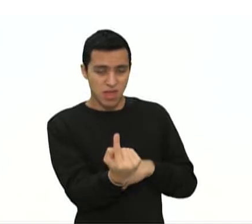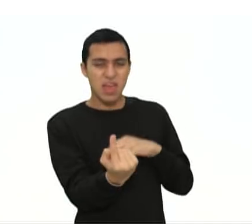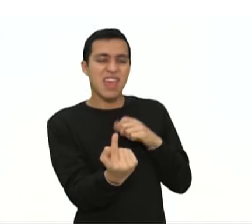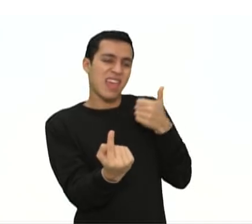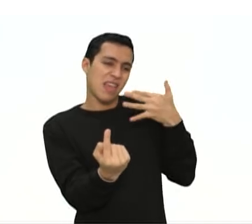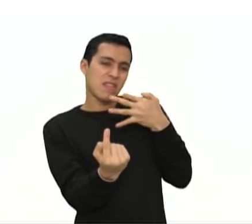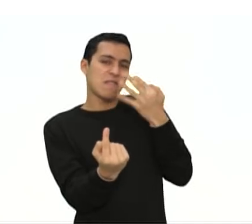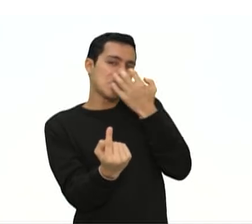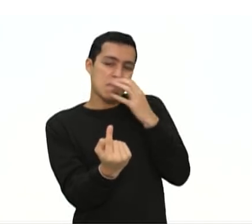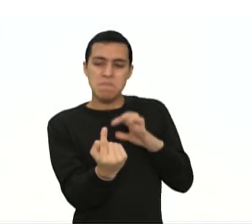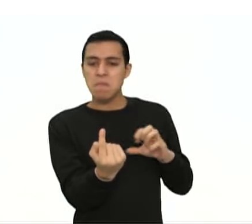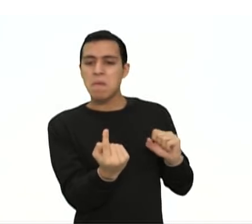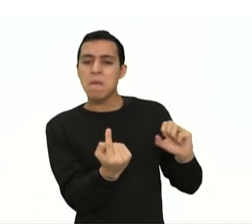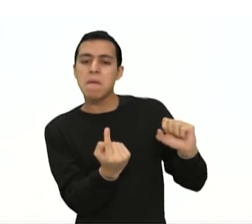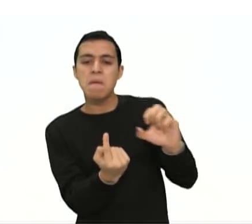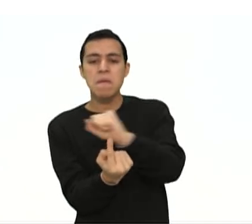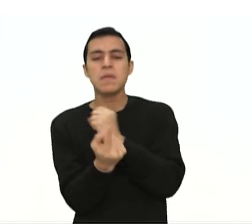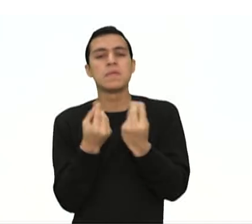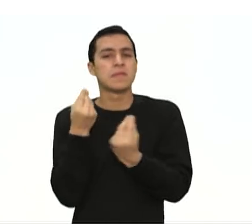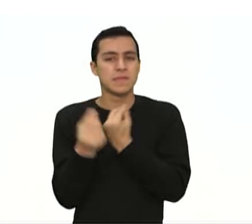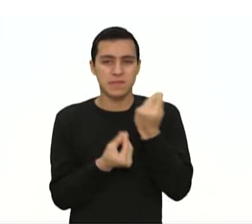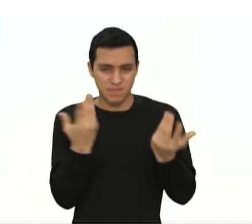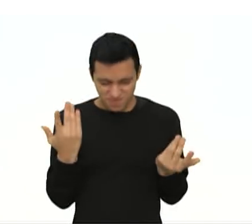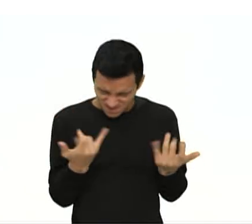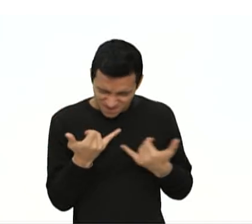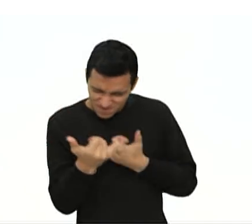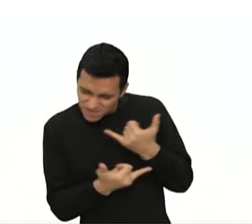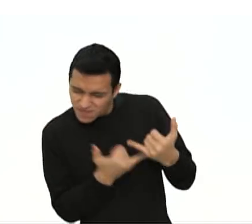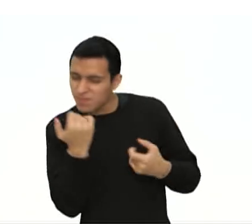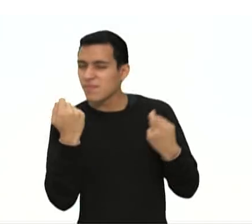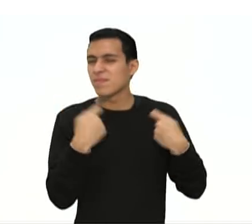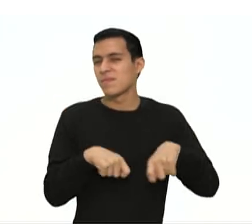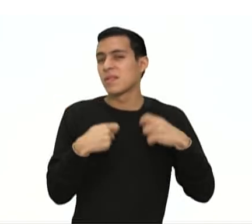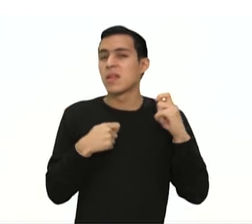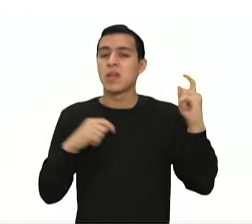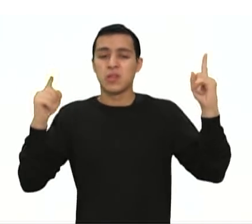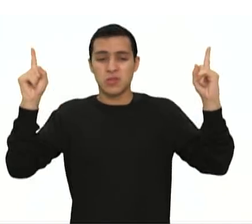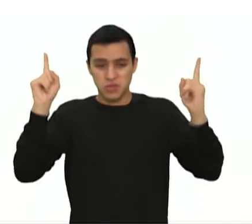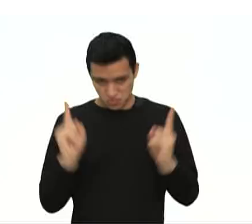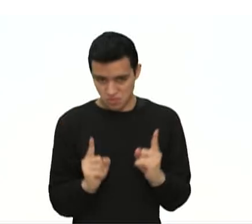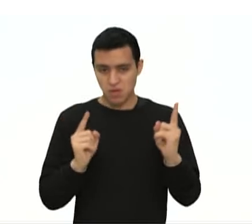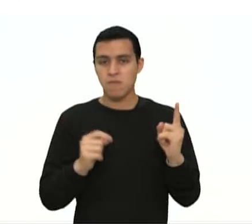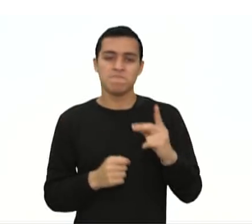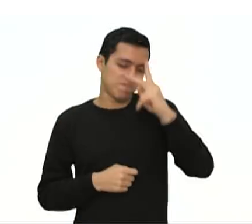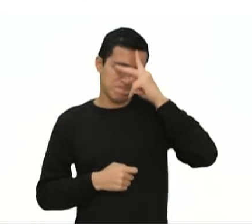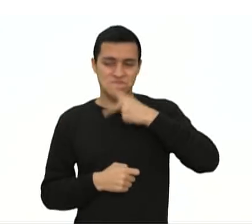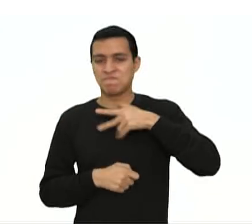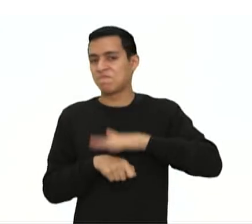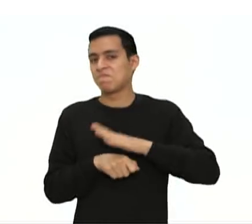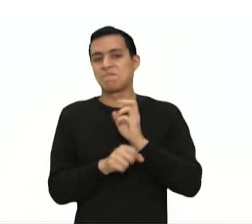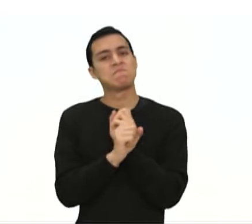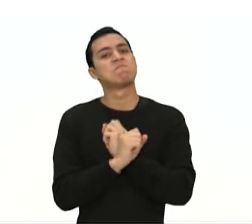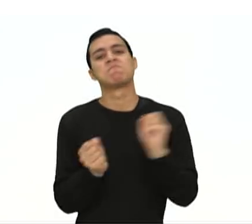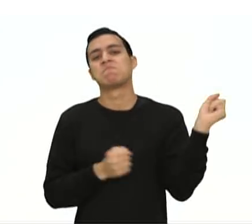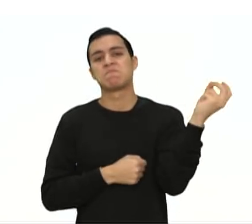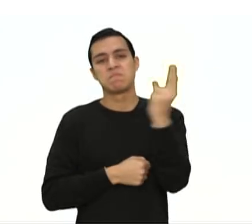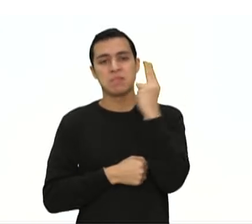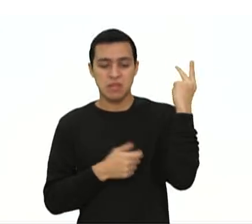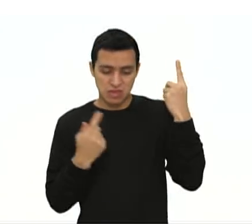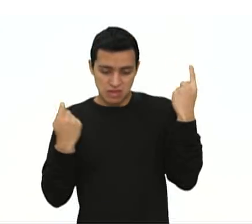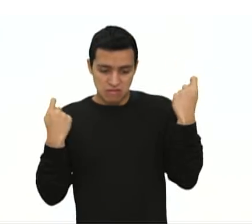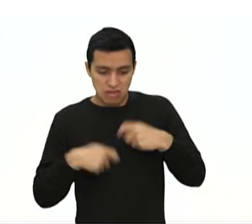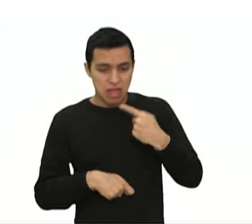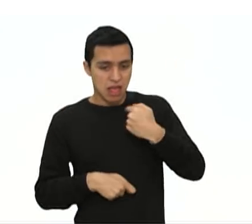14 cachorros e cachorrinhos lá. Para brincar é preciso ter 2 jogadores. Então, sozinho eu não consigo. Eu preciso